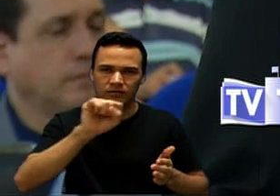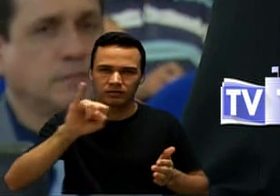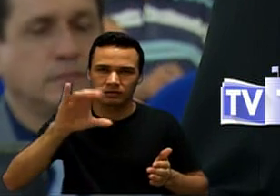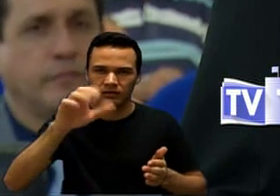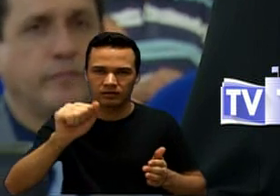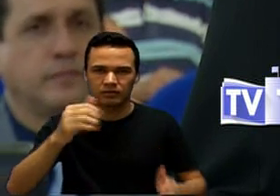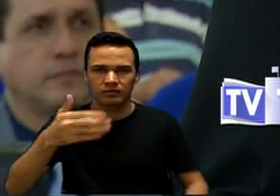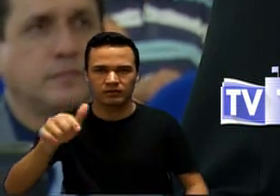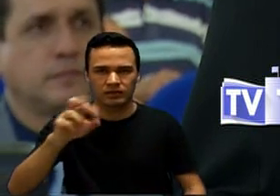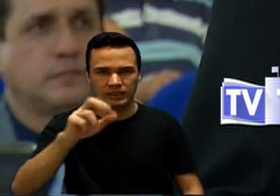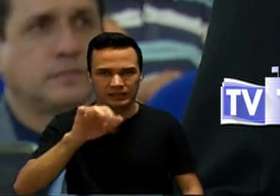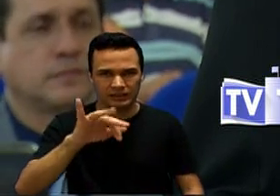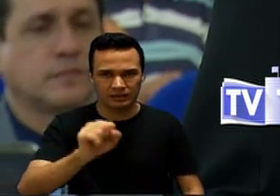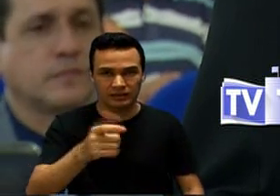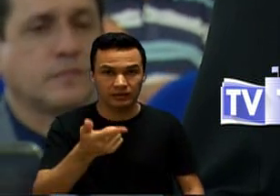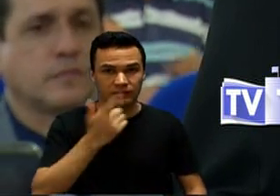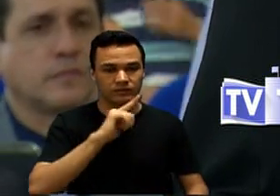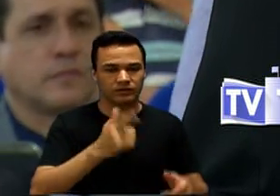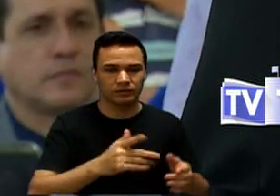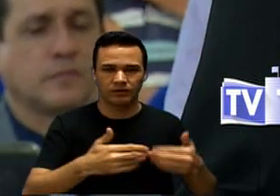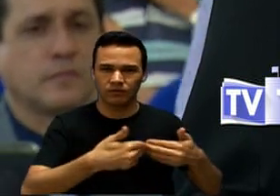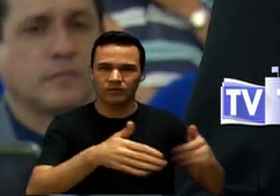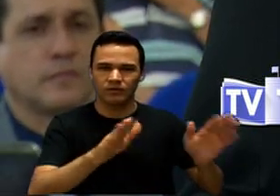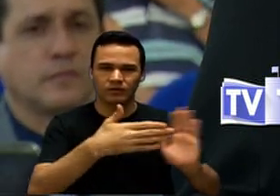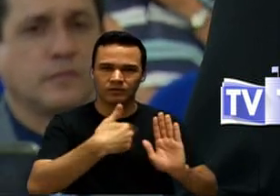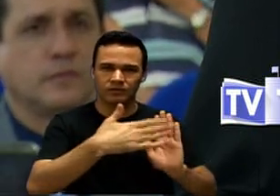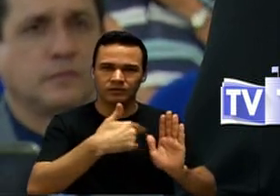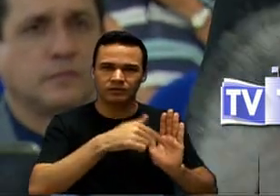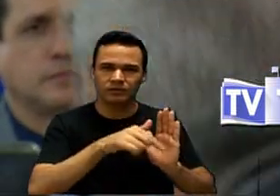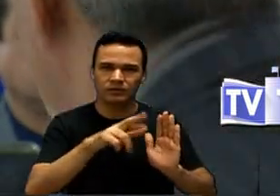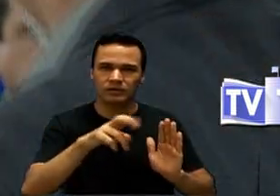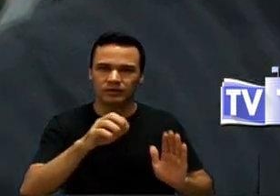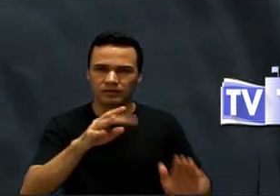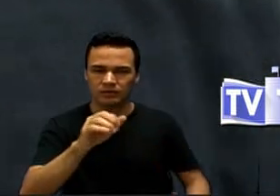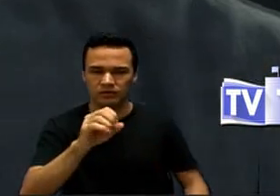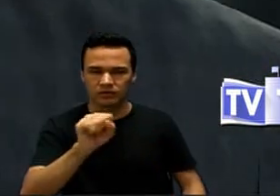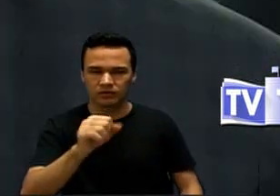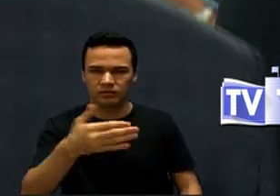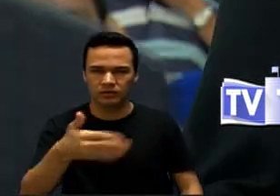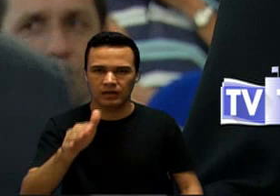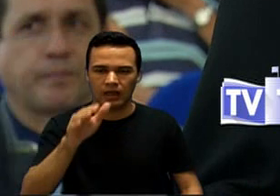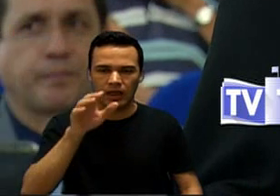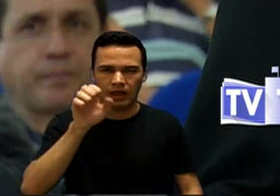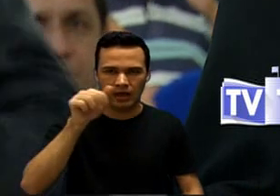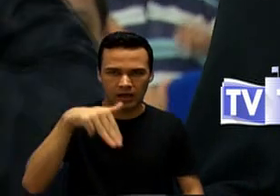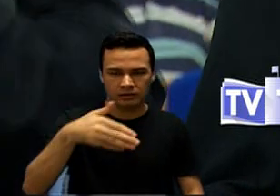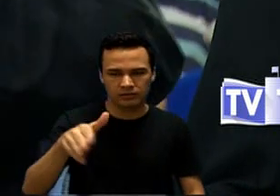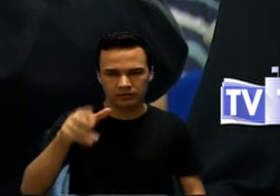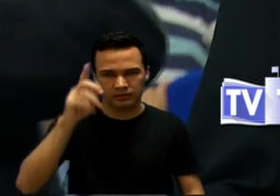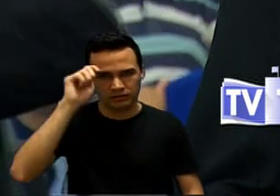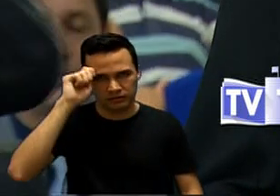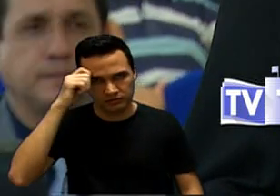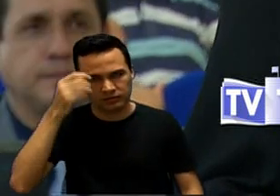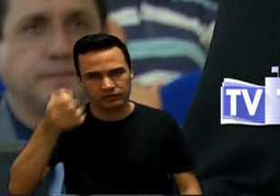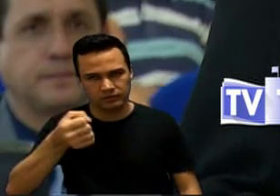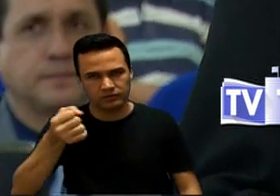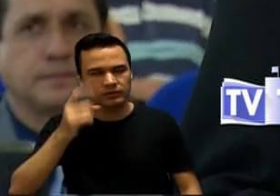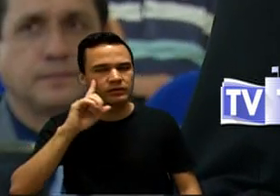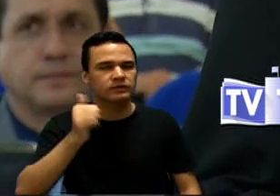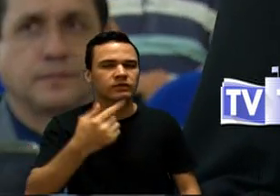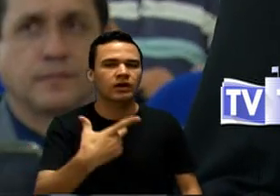Machado pelo lançamento do seu primeiro livro, Relatos em Preto e Branco, que ocorrerá no dia 24 de fevereiro de